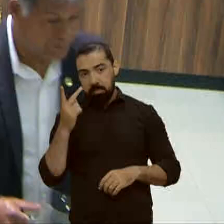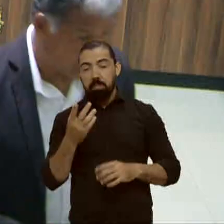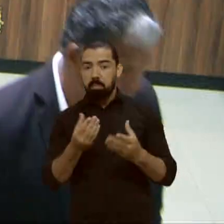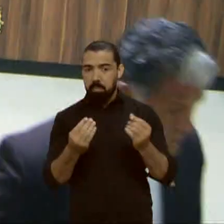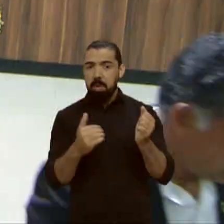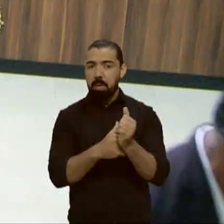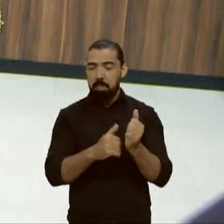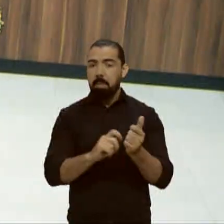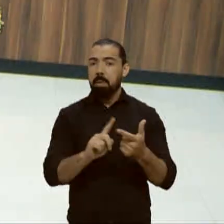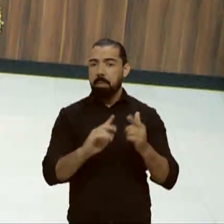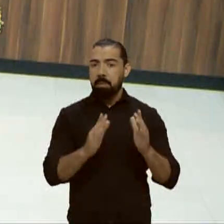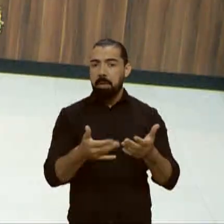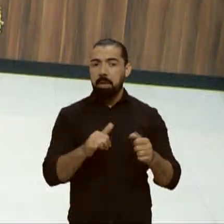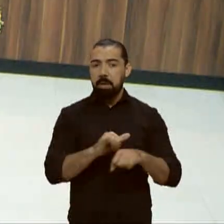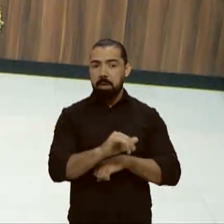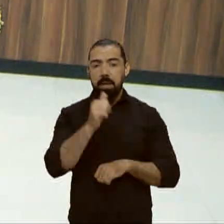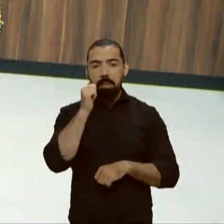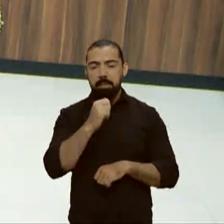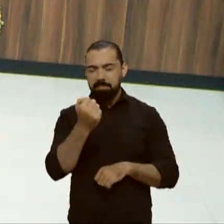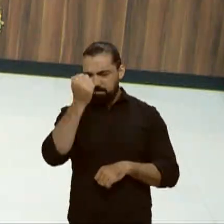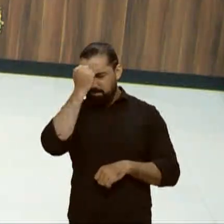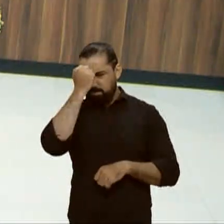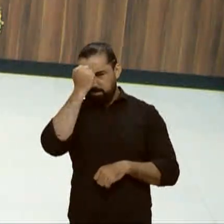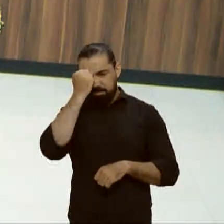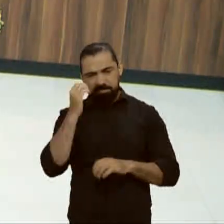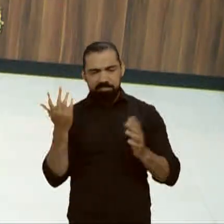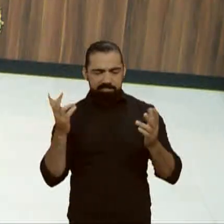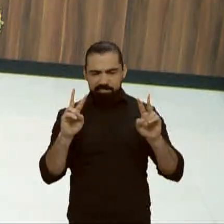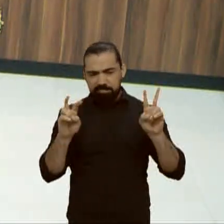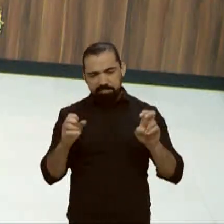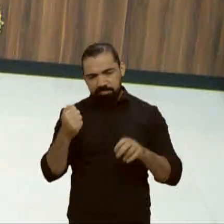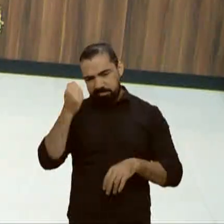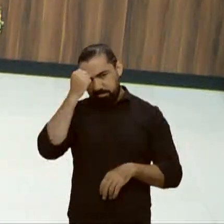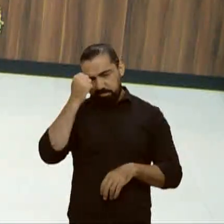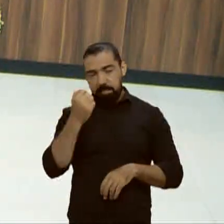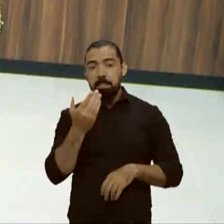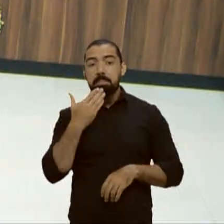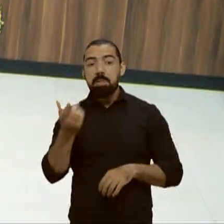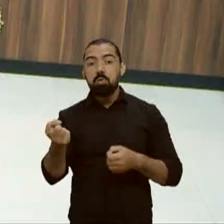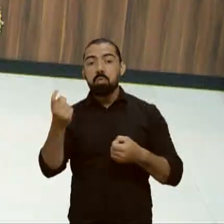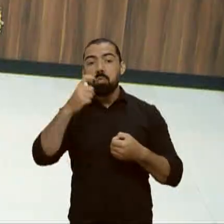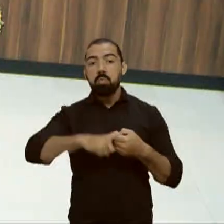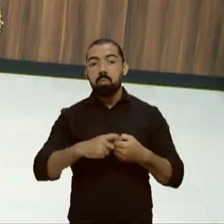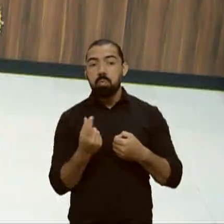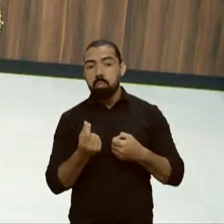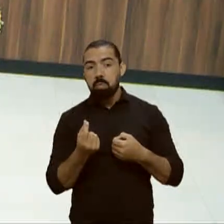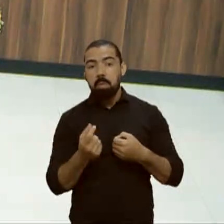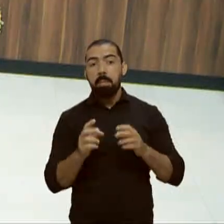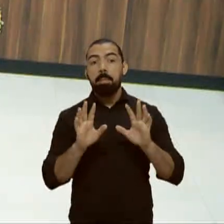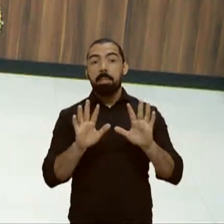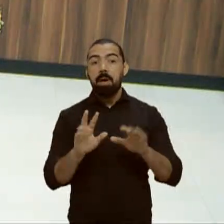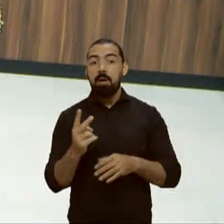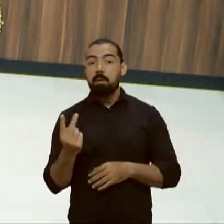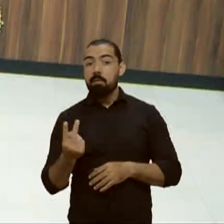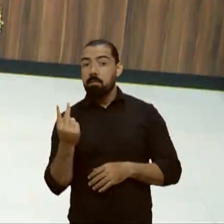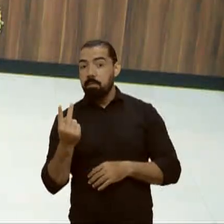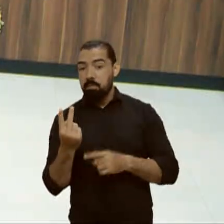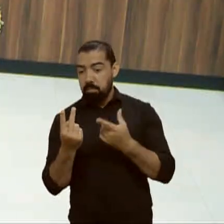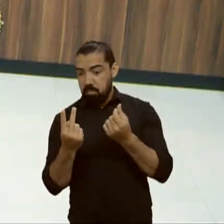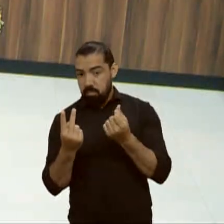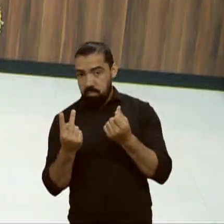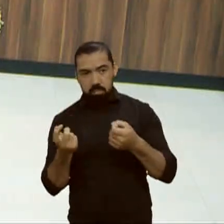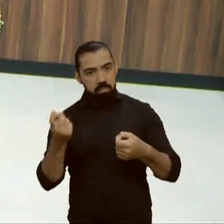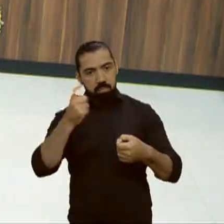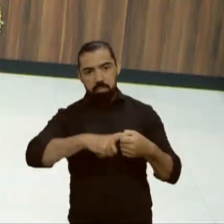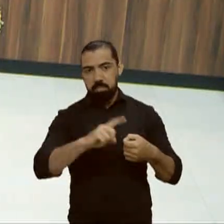enganados. E ela se arrependeu da compra por um motivo ou outro e fez o estorno. Porém, o valor da compra não retornou para o